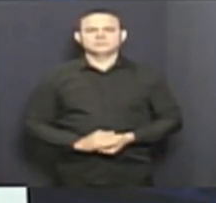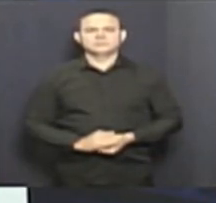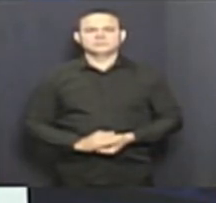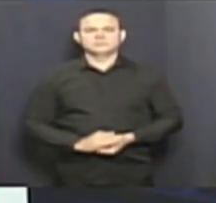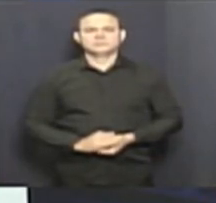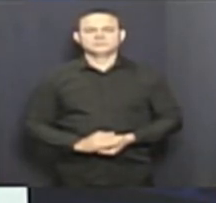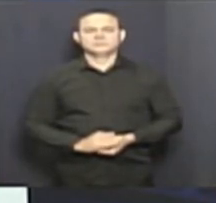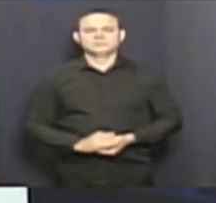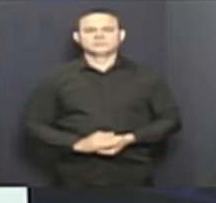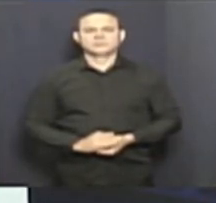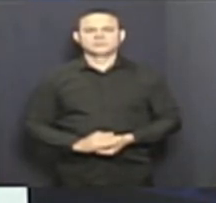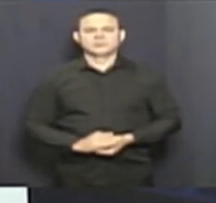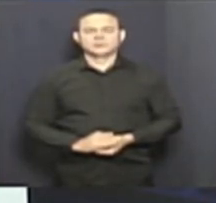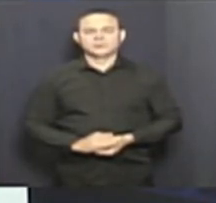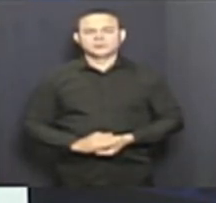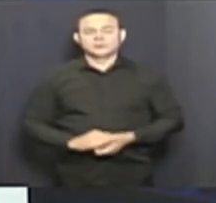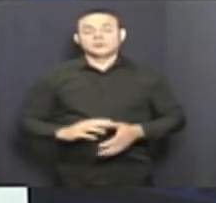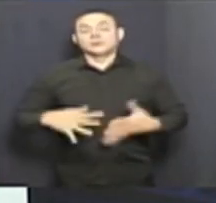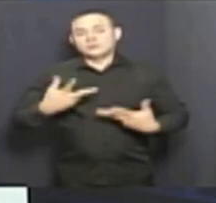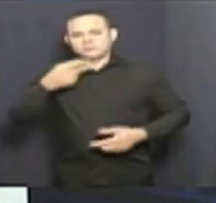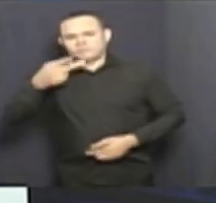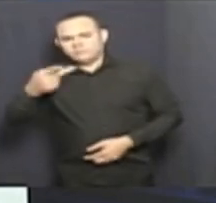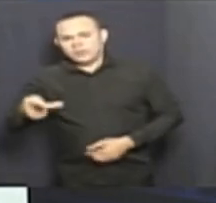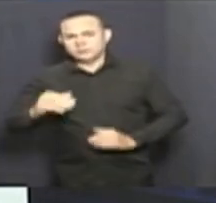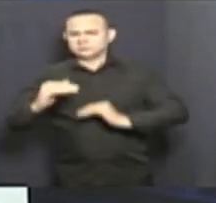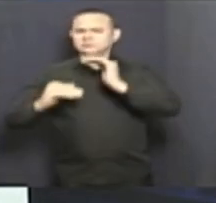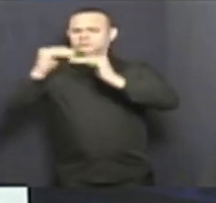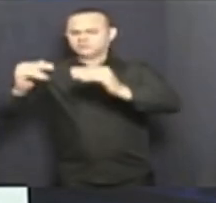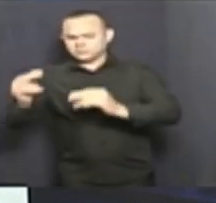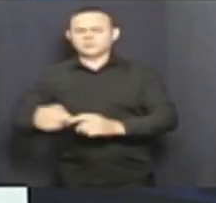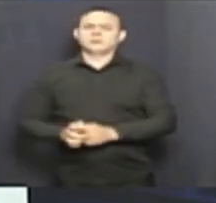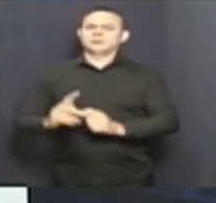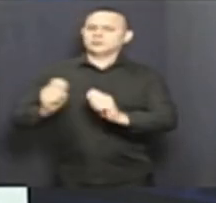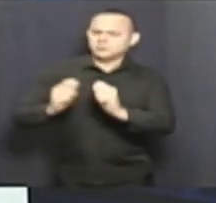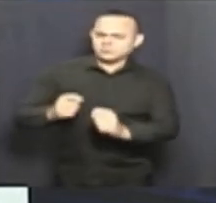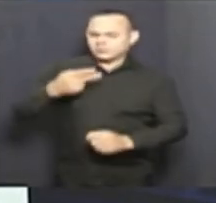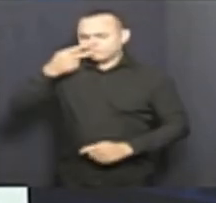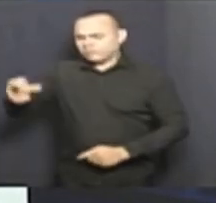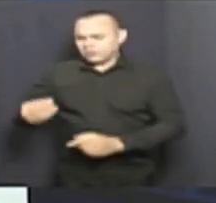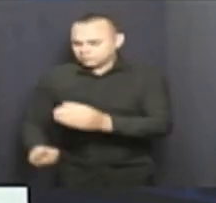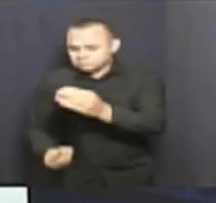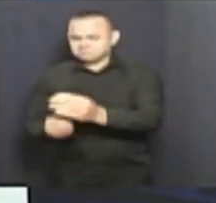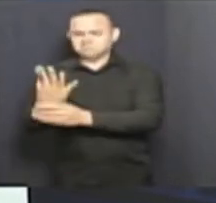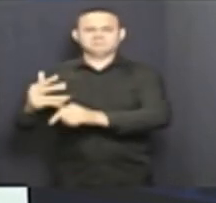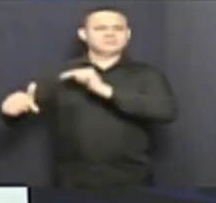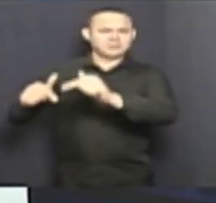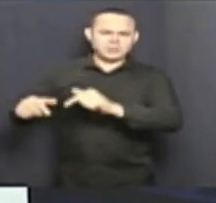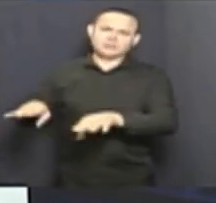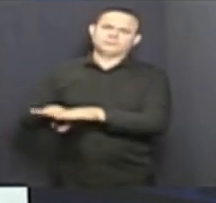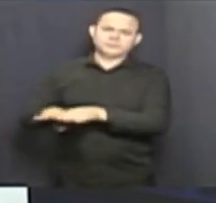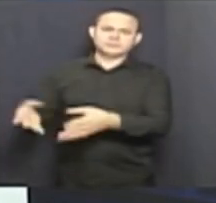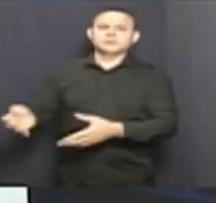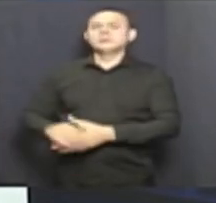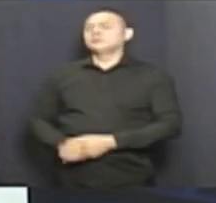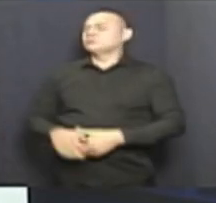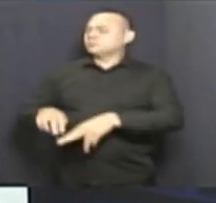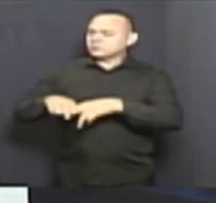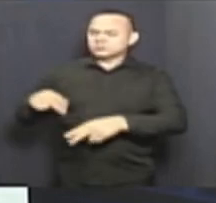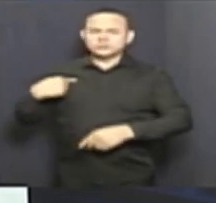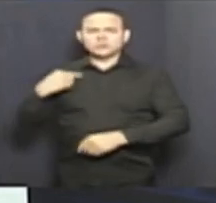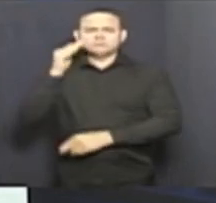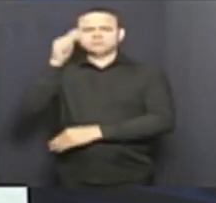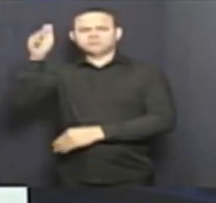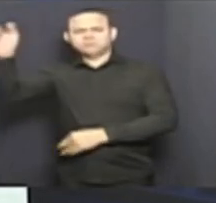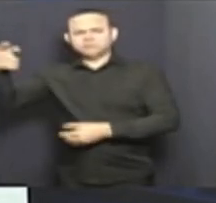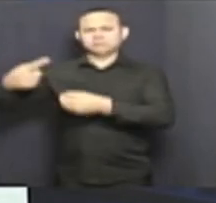é quando se fala em desenvolvimento econômico se fala em geração de empregos também é nós estamos percorrendo o estado do mato grosso estamos